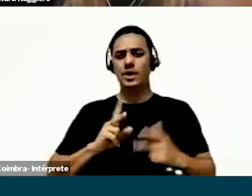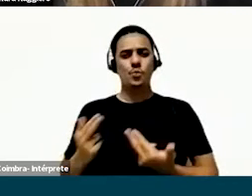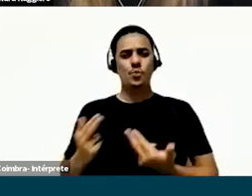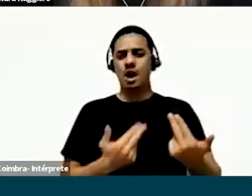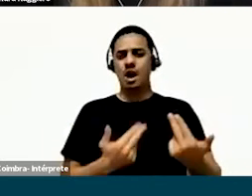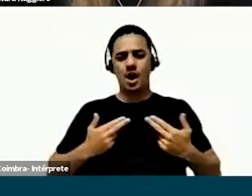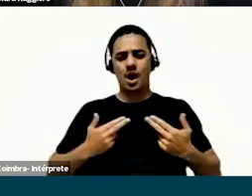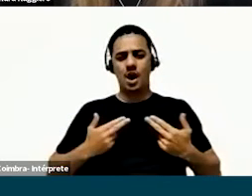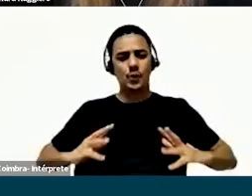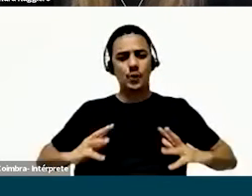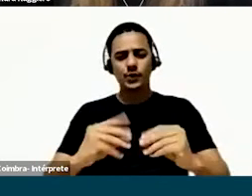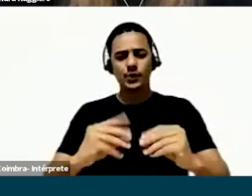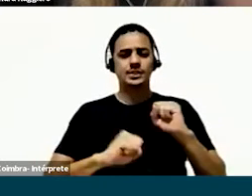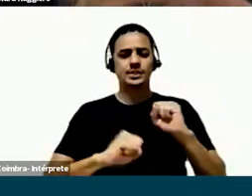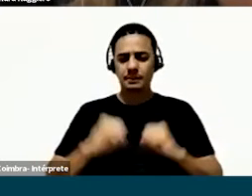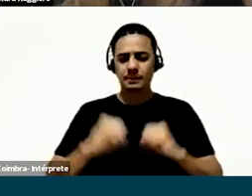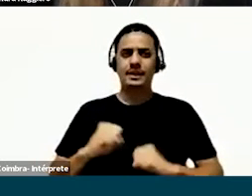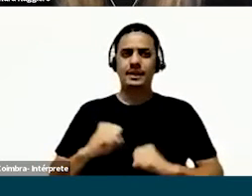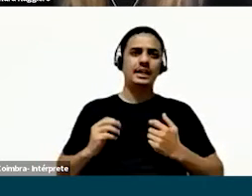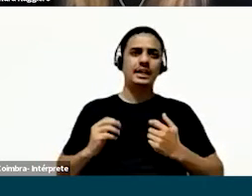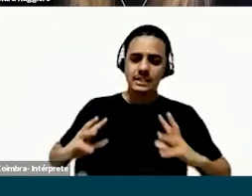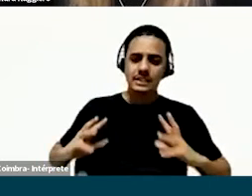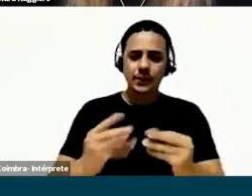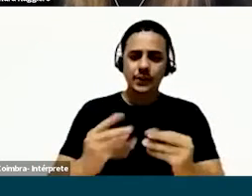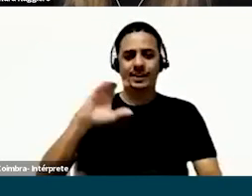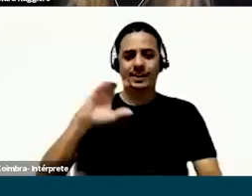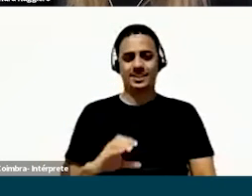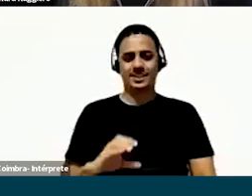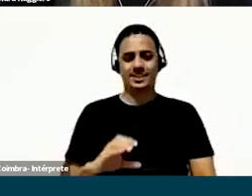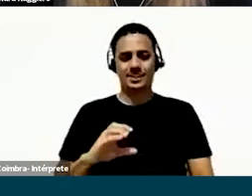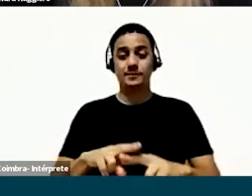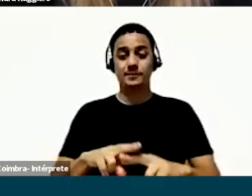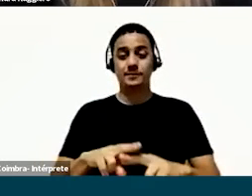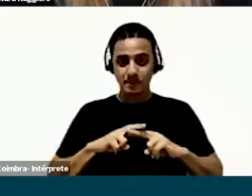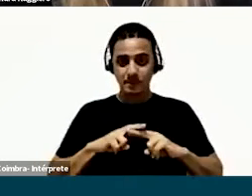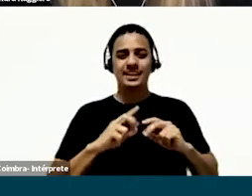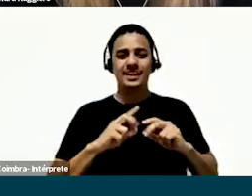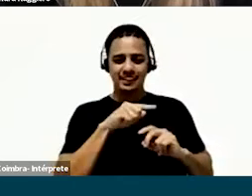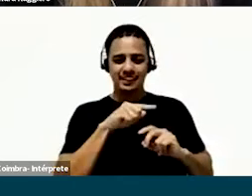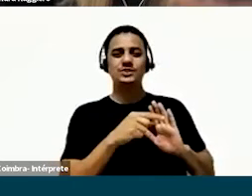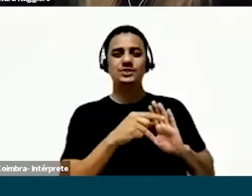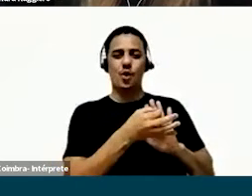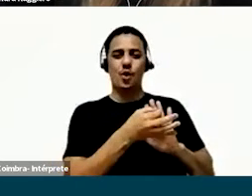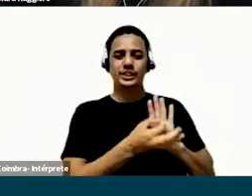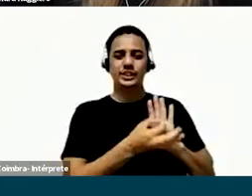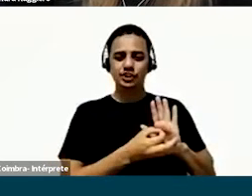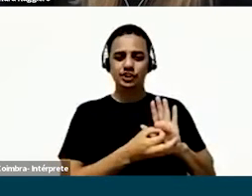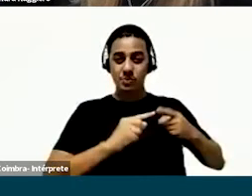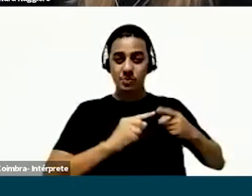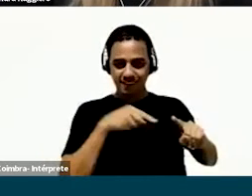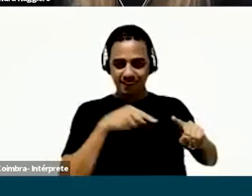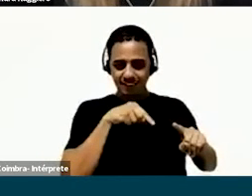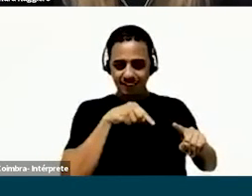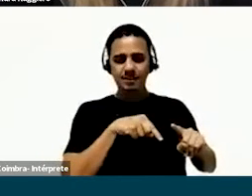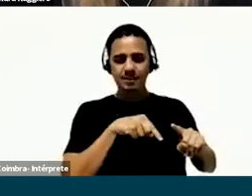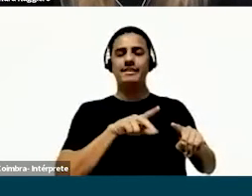é a mesma para todas as empresas, para todos os clientes. Então, por isso que o algoritmo utilizado lá na Netflix